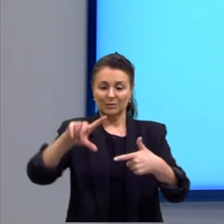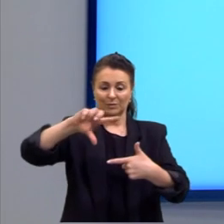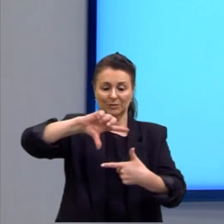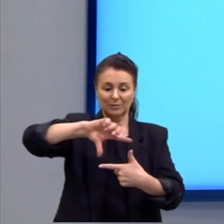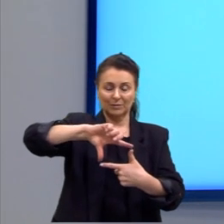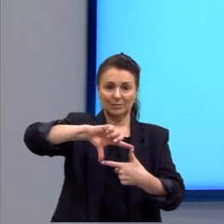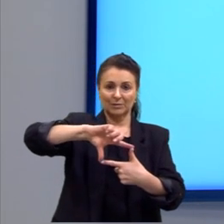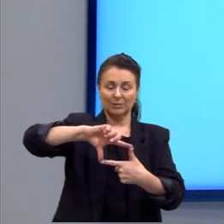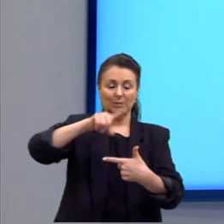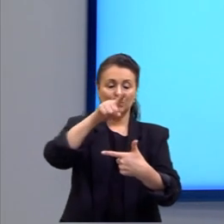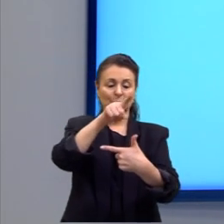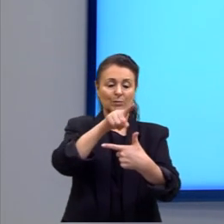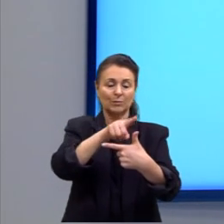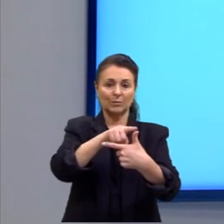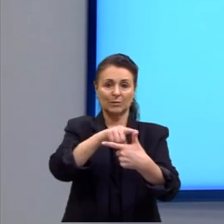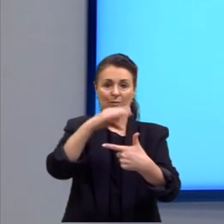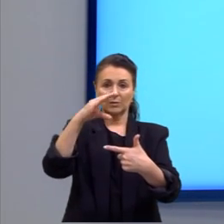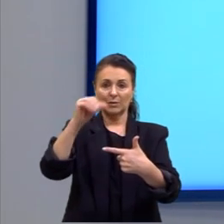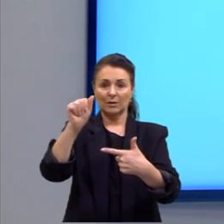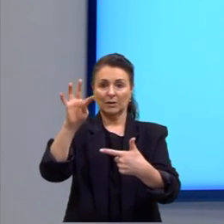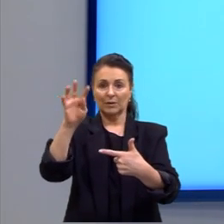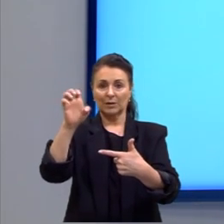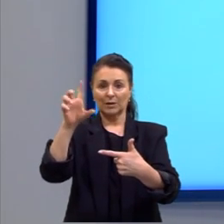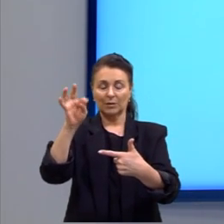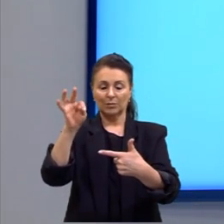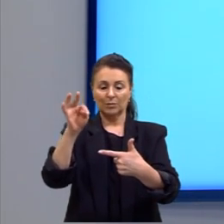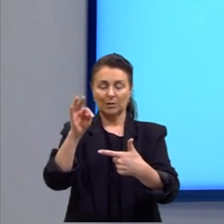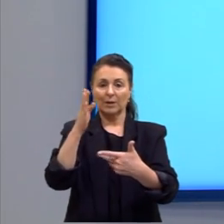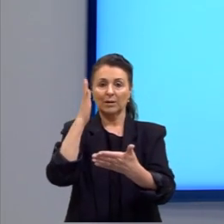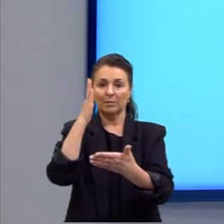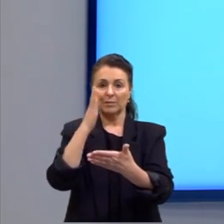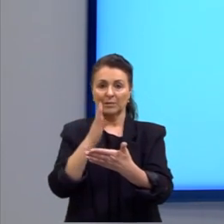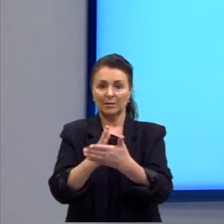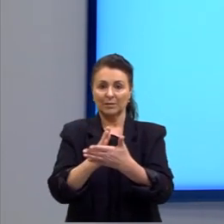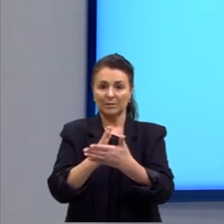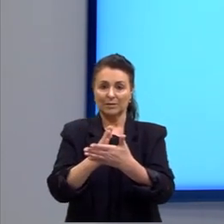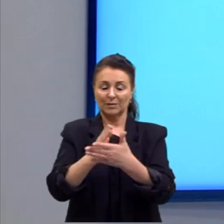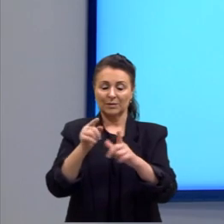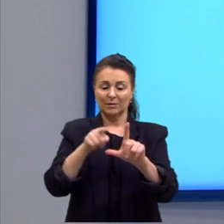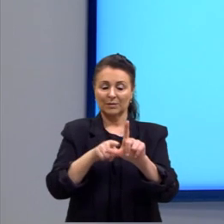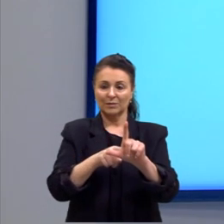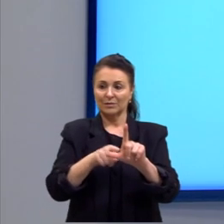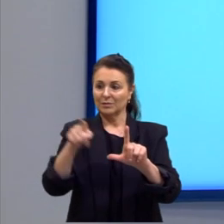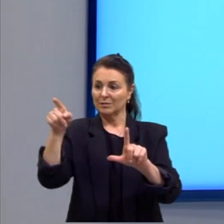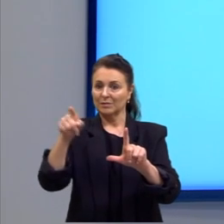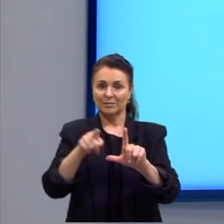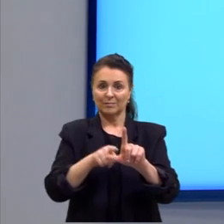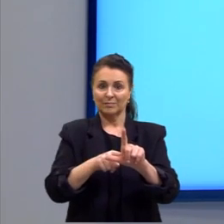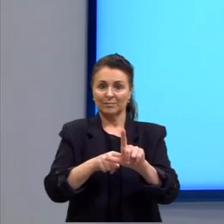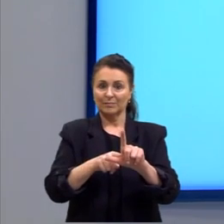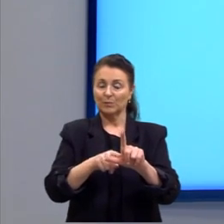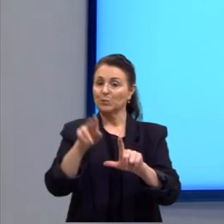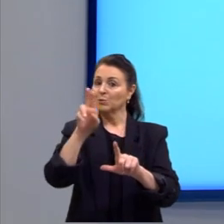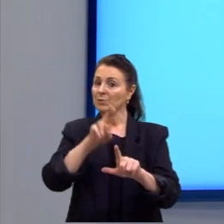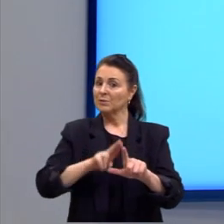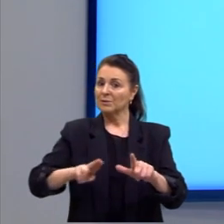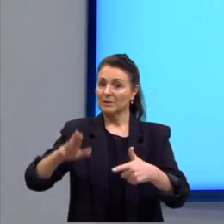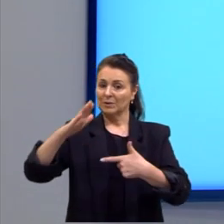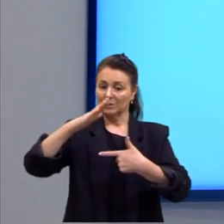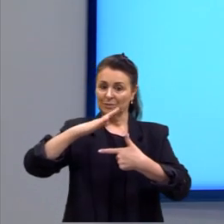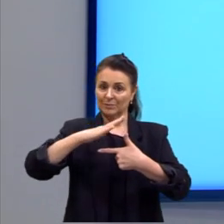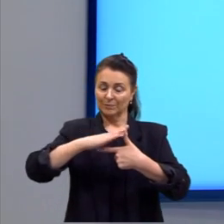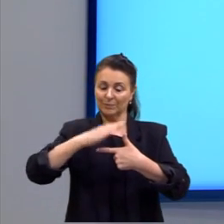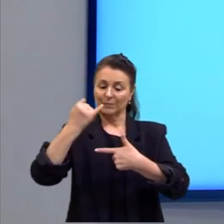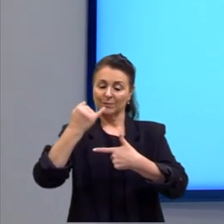os catetos são exatamente metade das diagonais tá então aplicando no teorema a